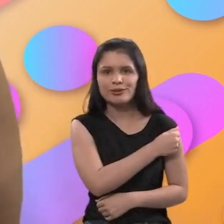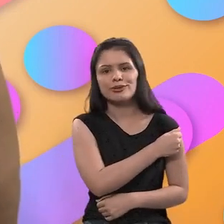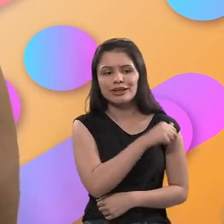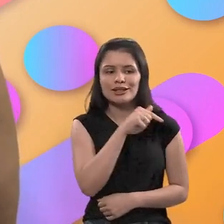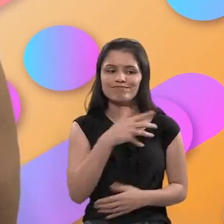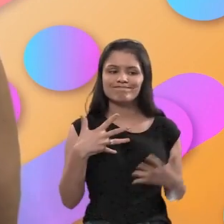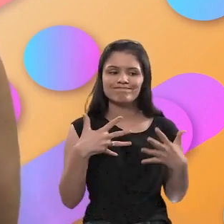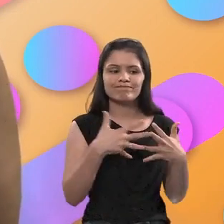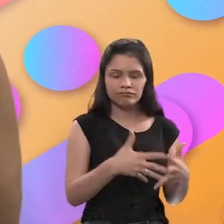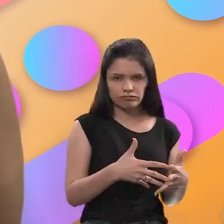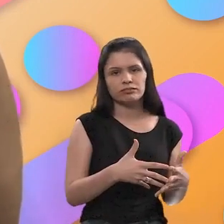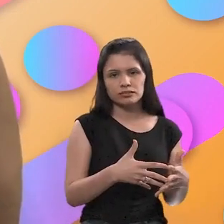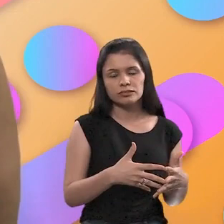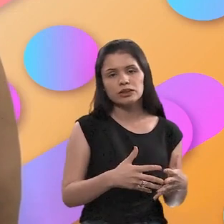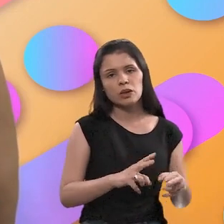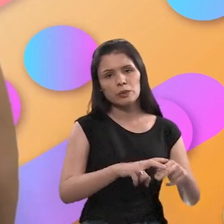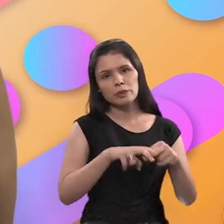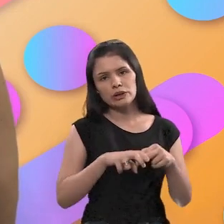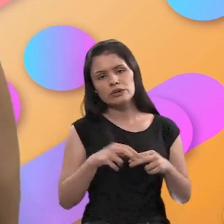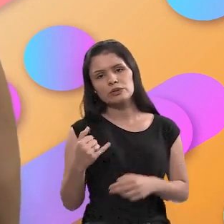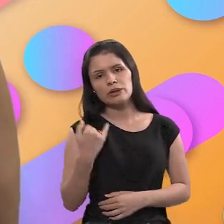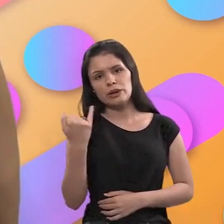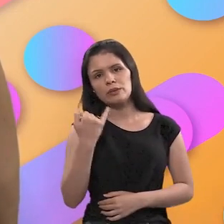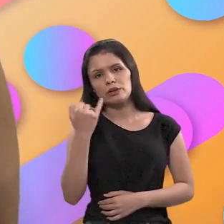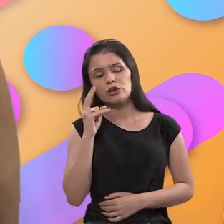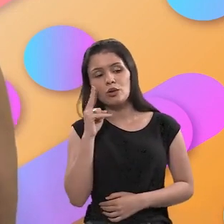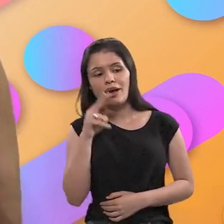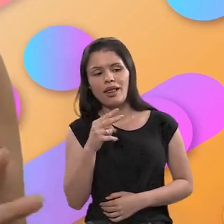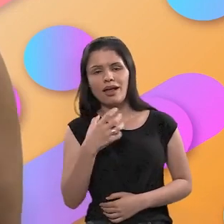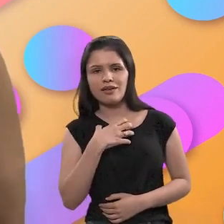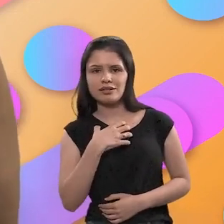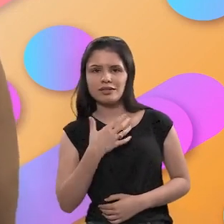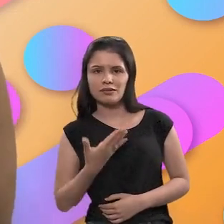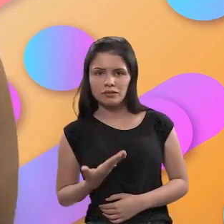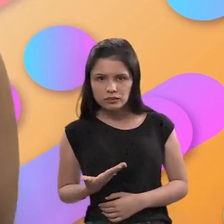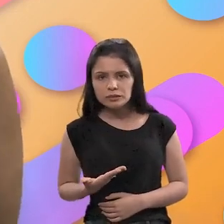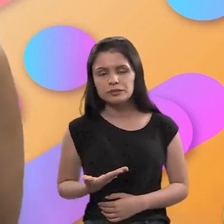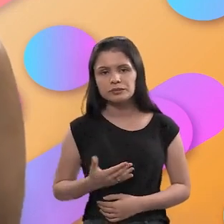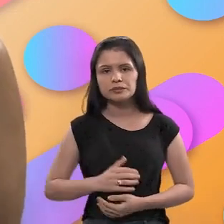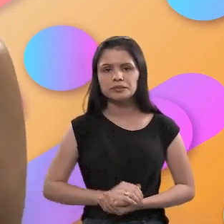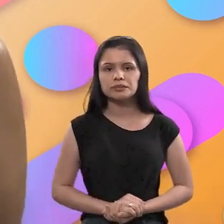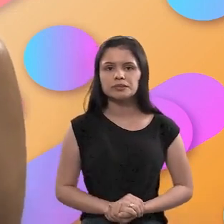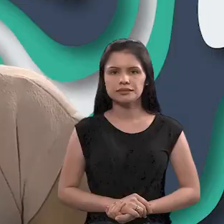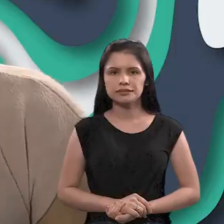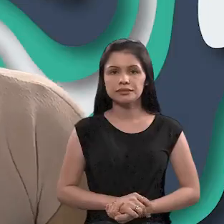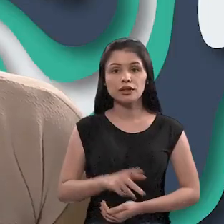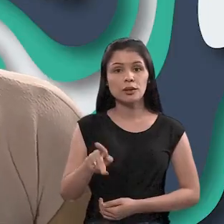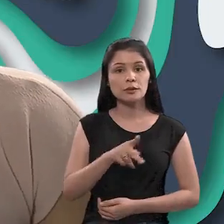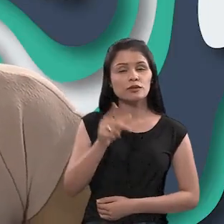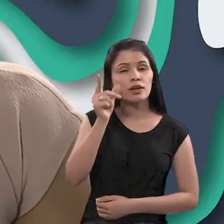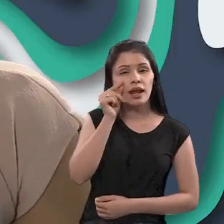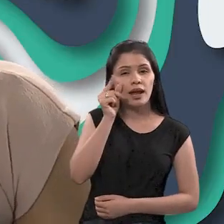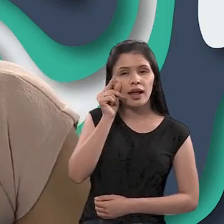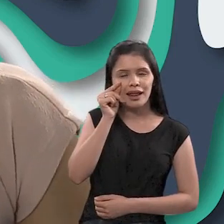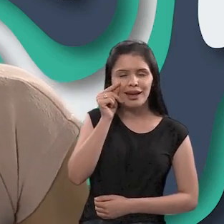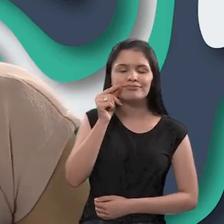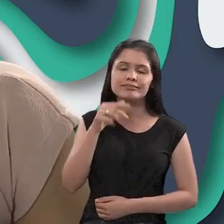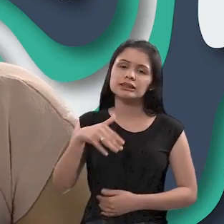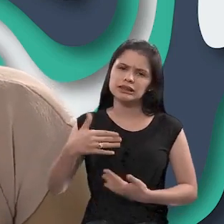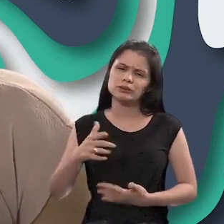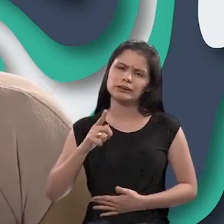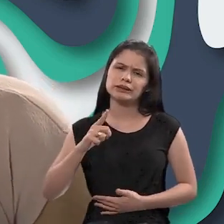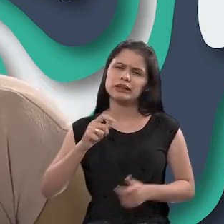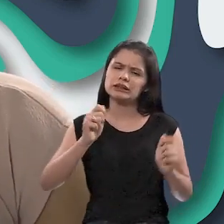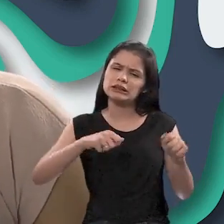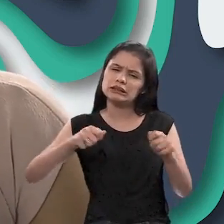considerar ele como interlocutor ativo, eu acho que é relevante e amplia esse fazer do intérprete. Lara, diante